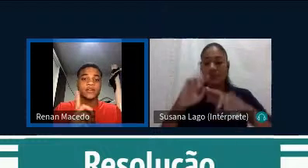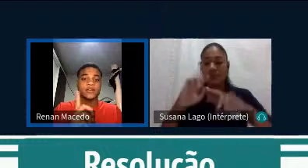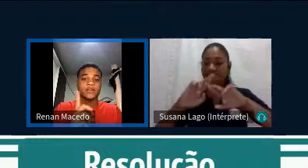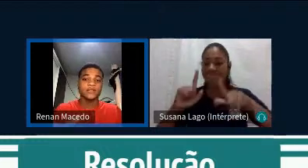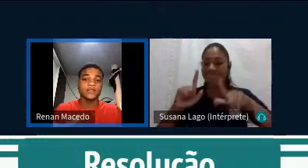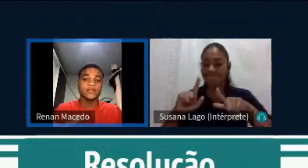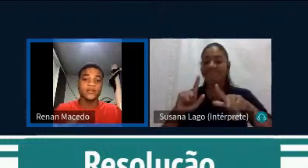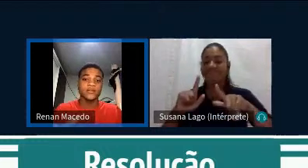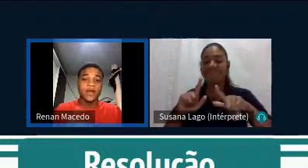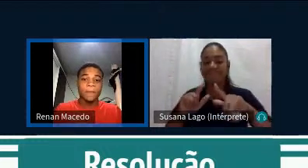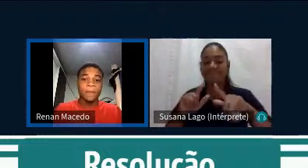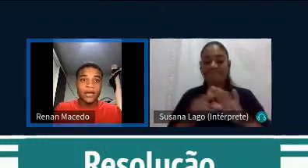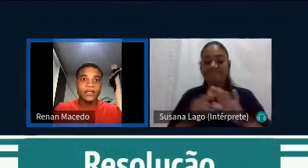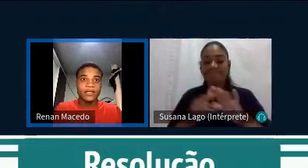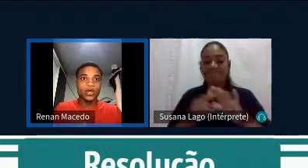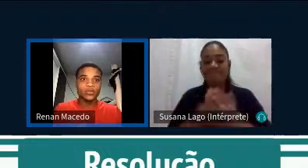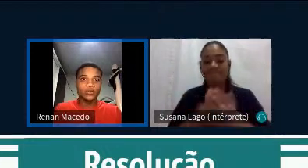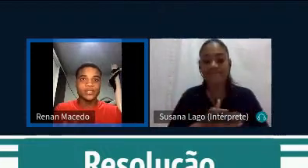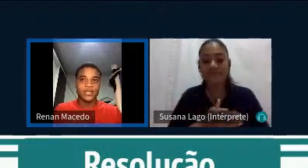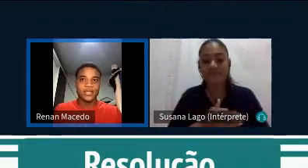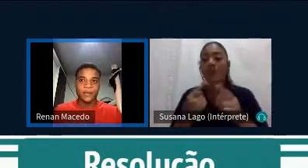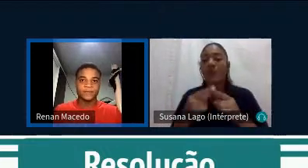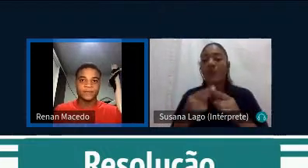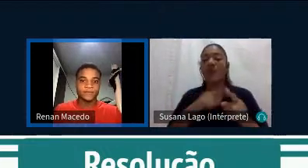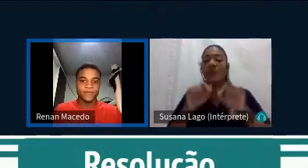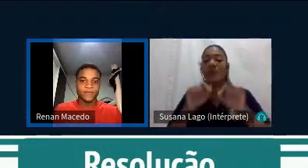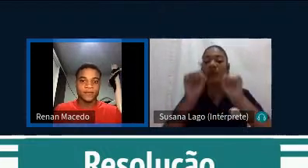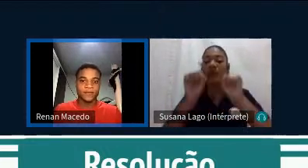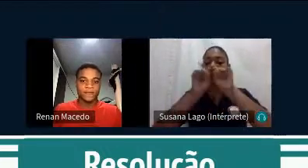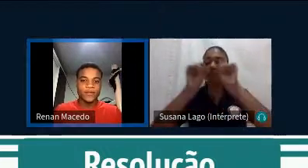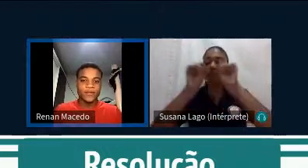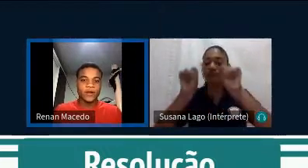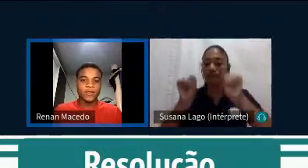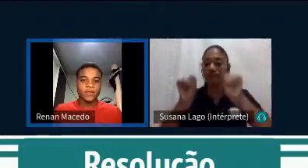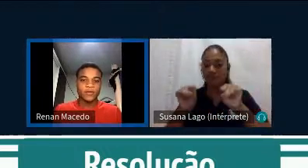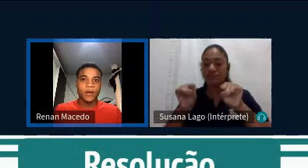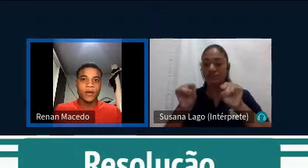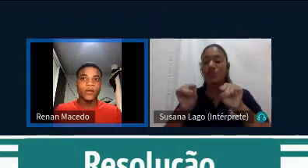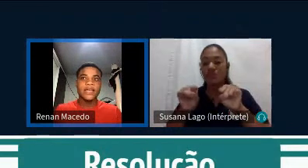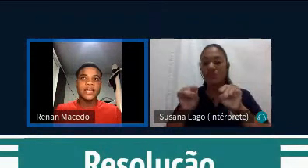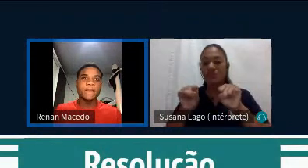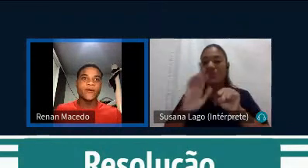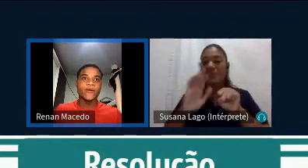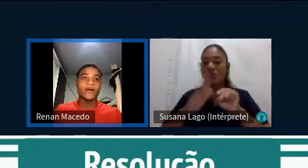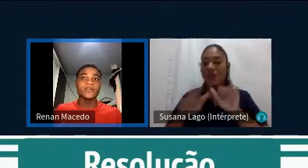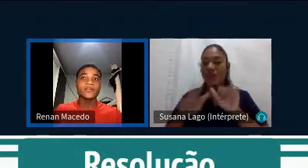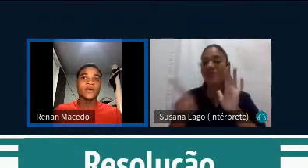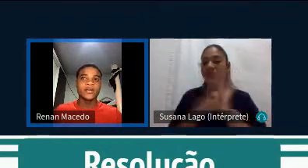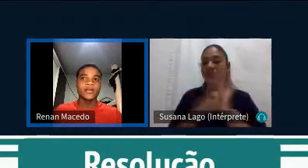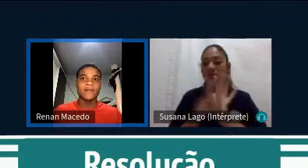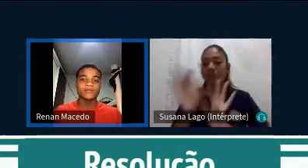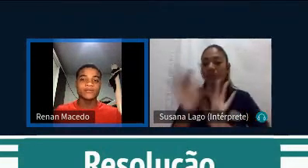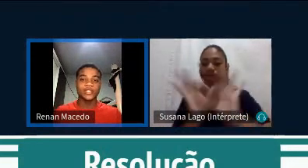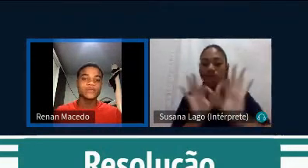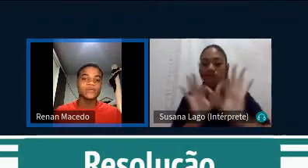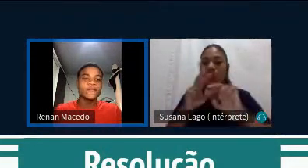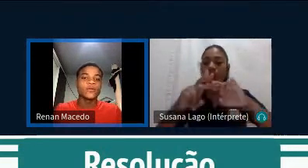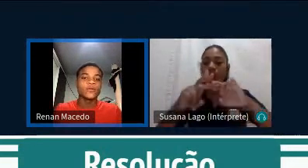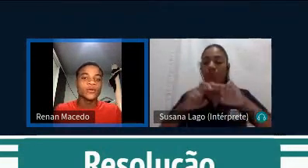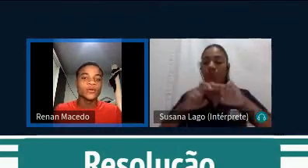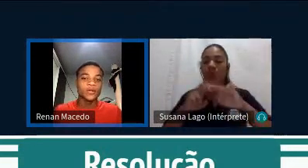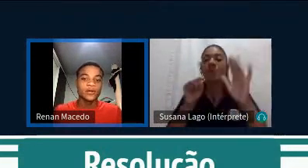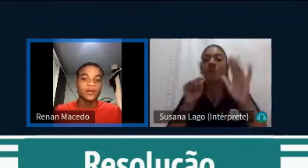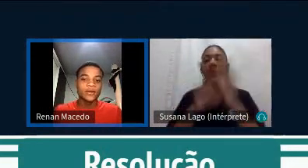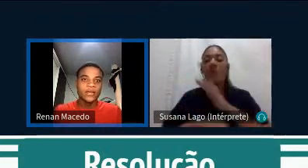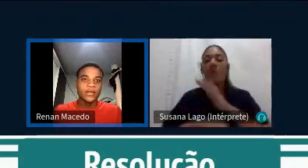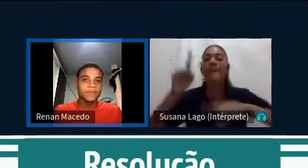180 graus, porque ele tem todo um sistema feito para isso. Por isso que ele me pergunta quais são os componentes básicos de um servomotor,